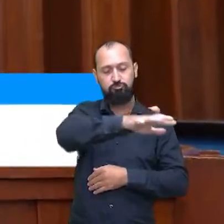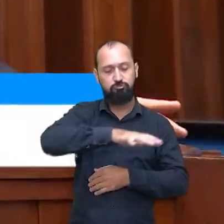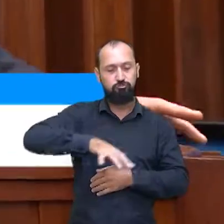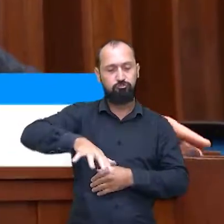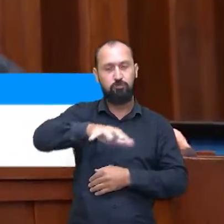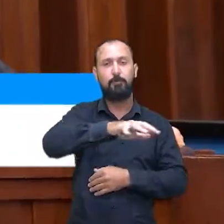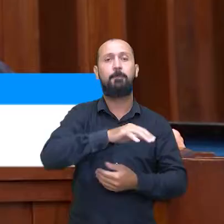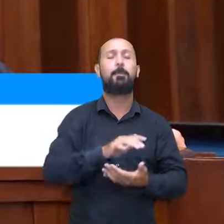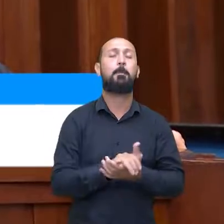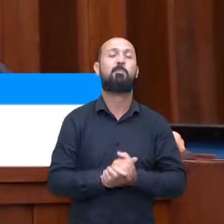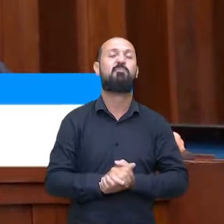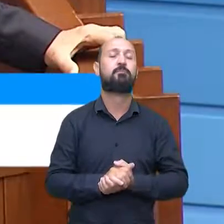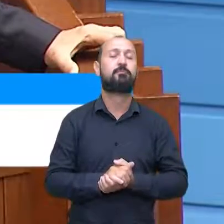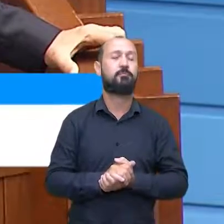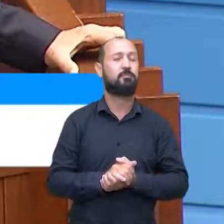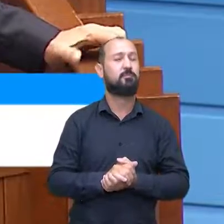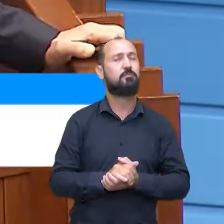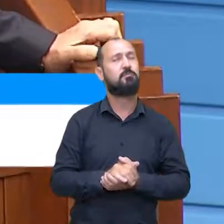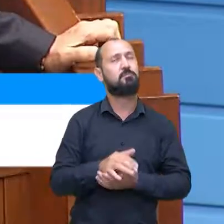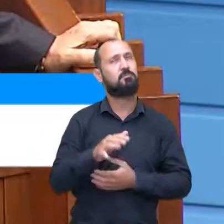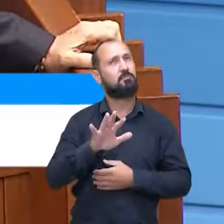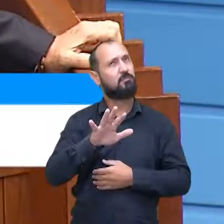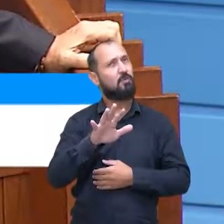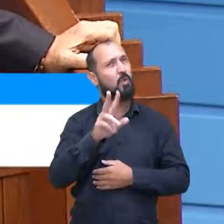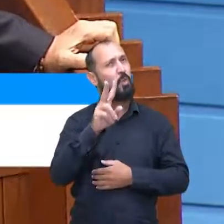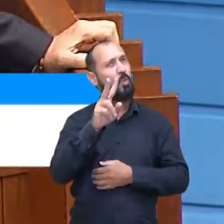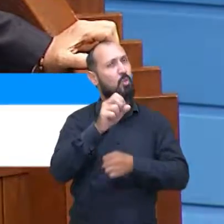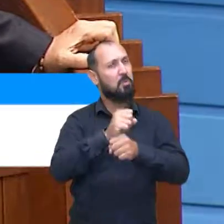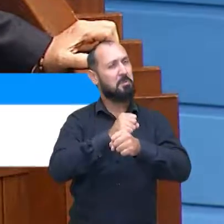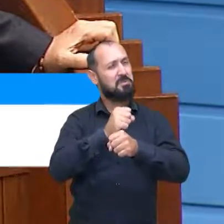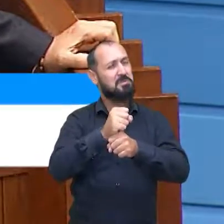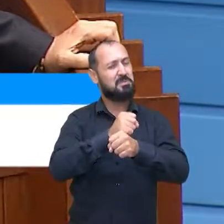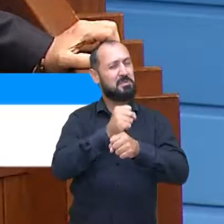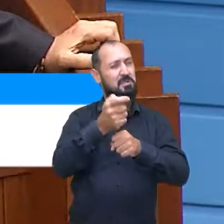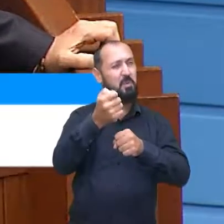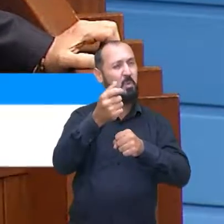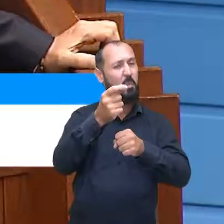ideias dos parlamentares. Depois de praticamente